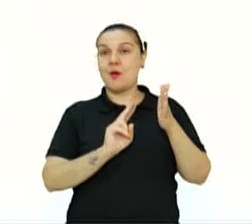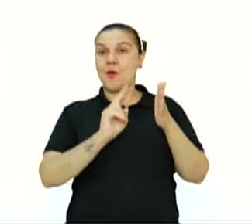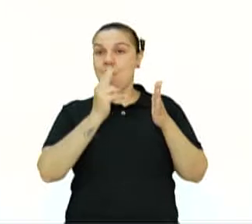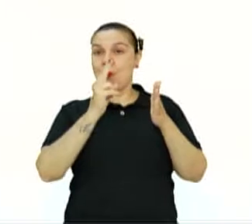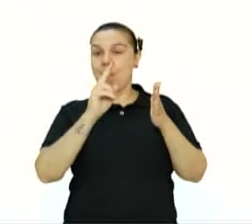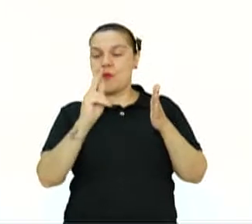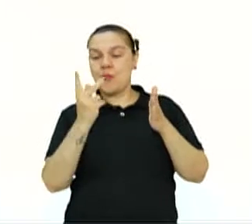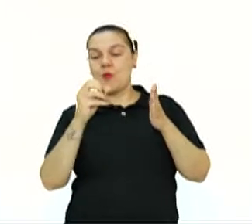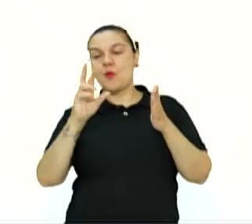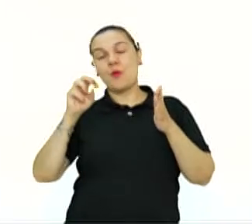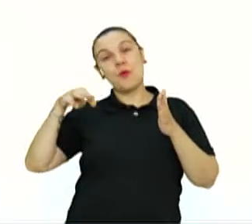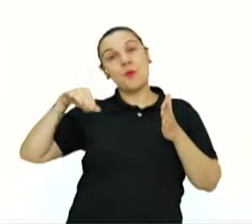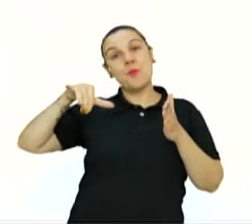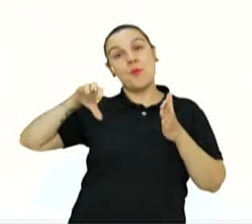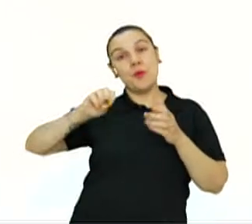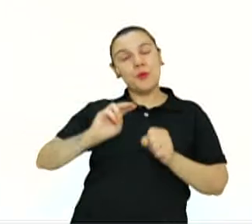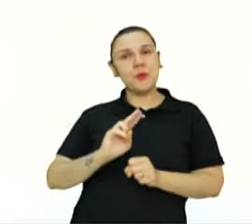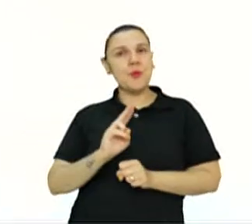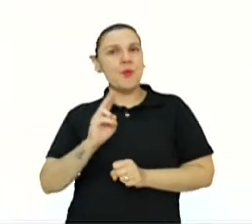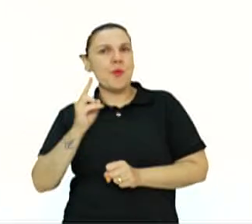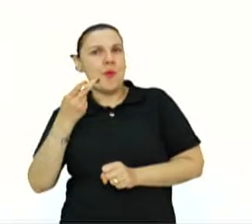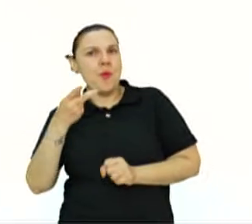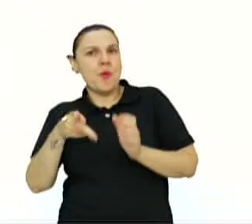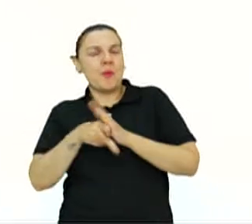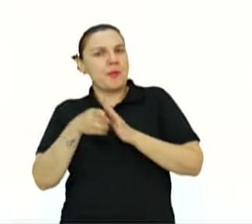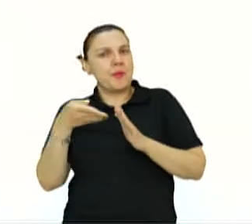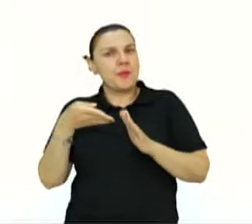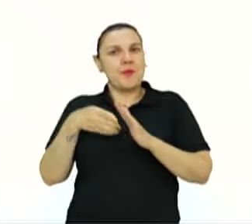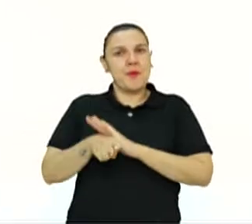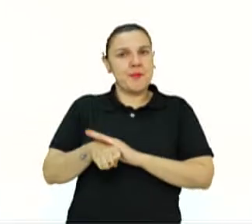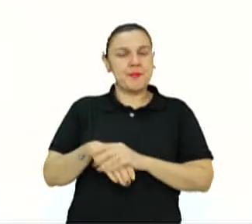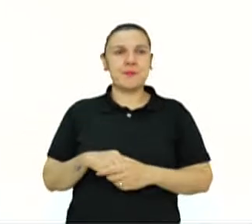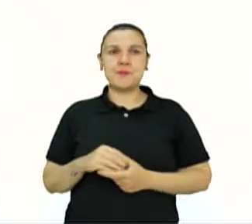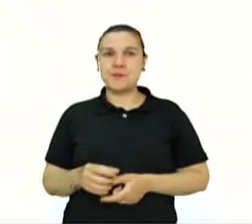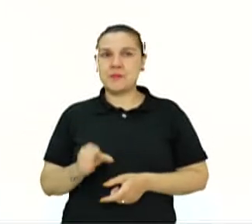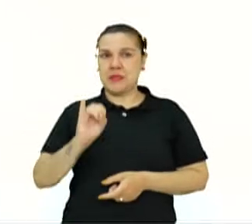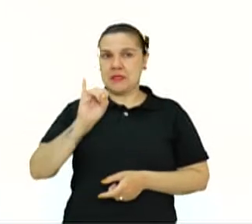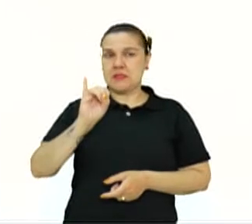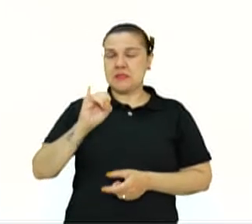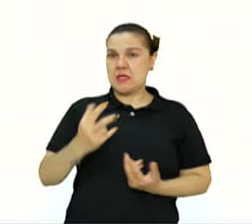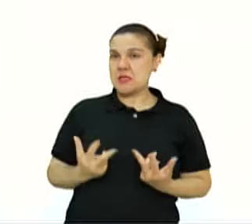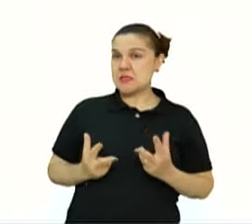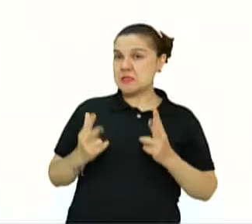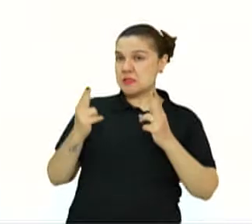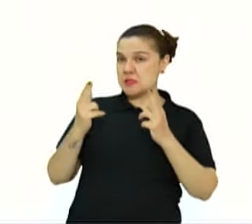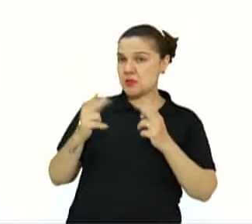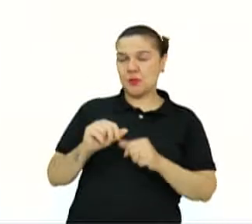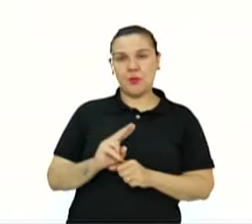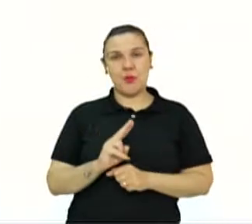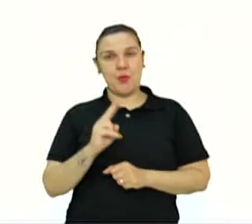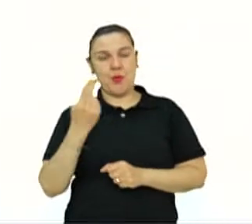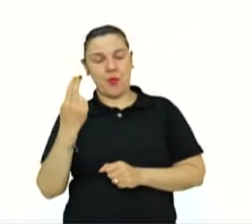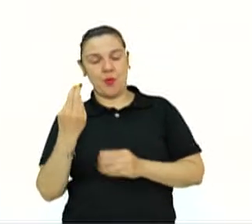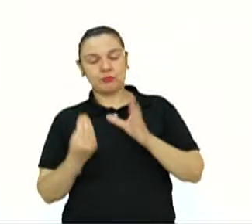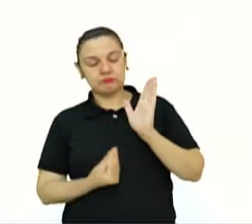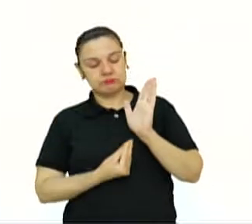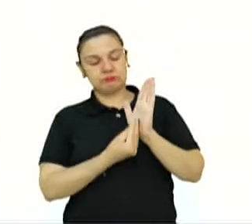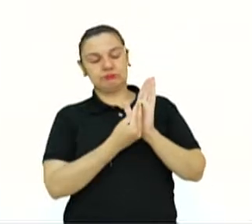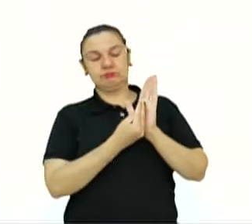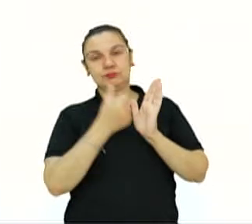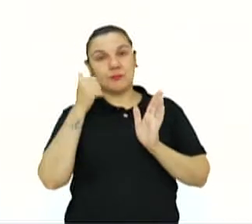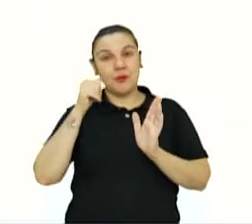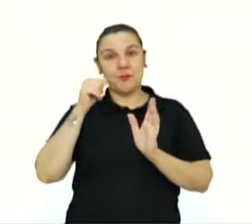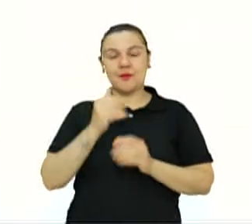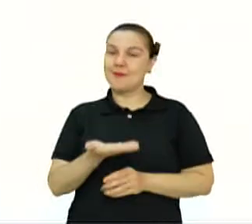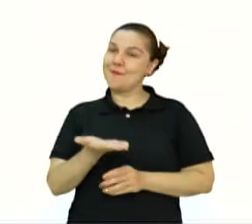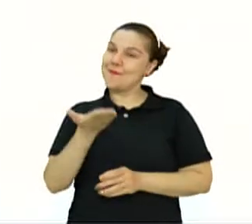método hormonal, se ele é um método comportamental, se ele é um método cirúrgico ou intrauterino. Então,